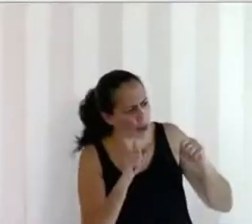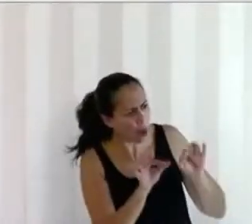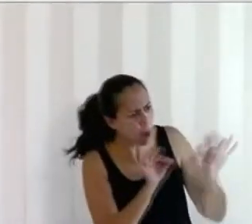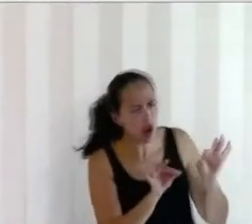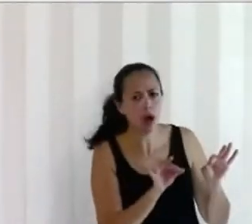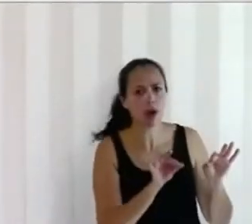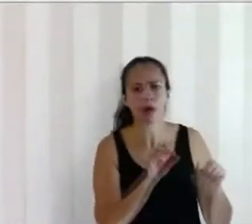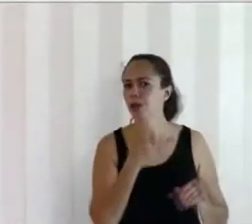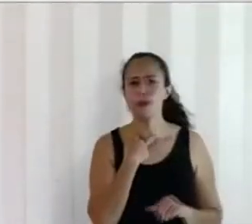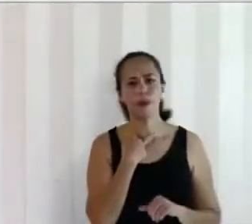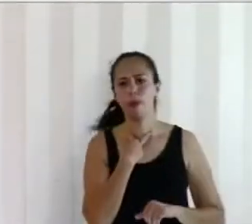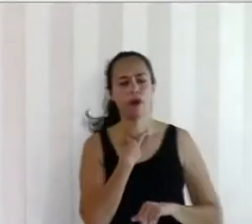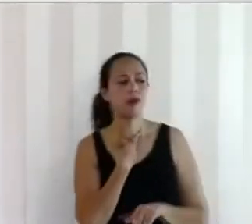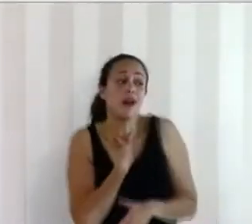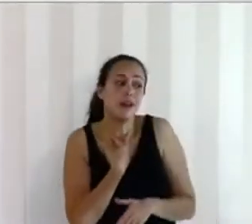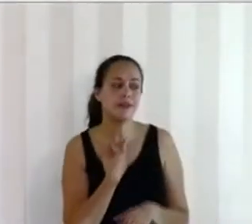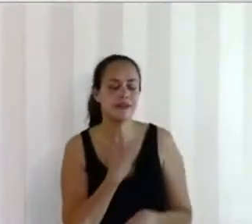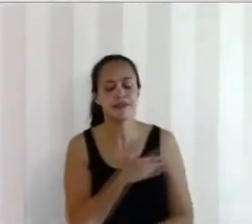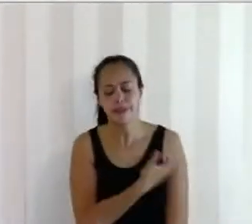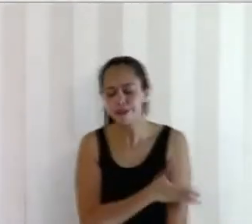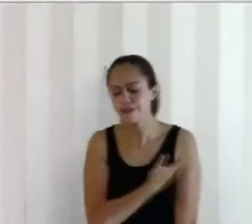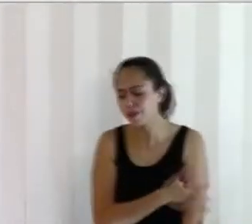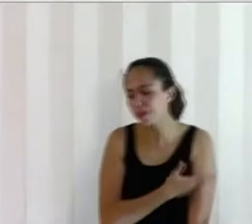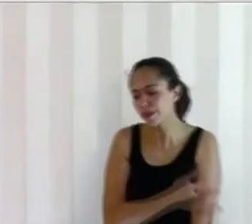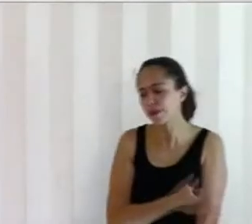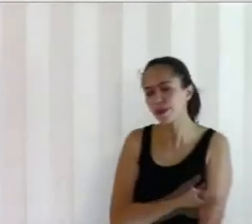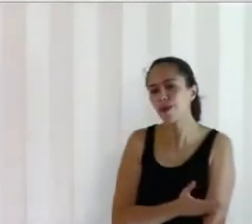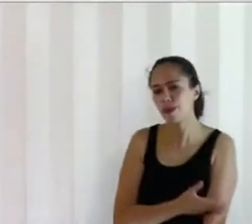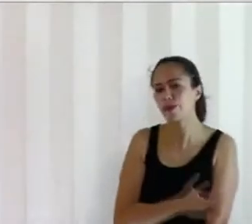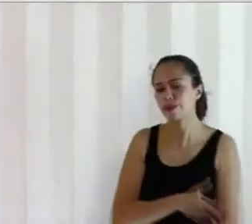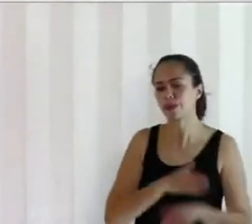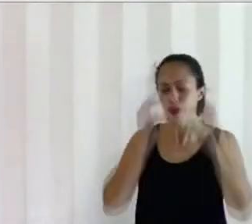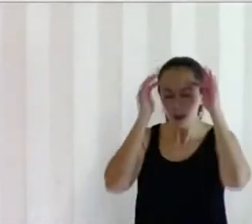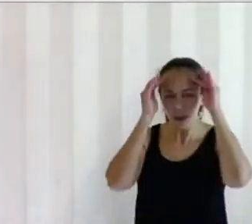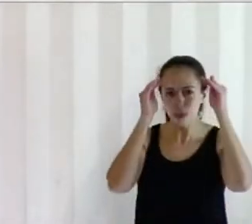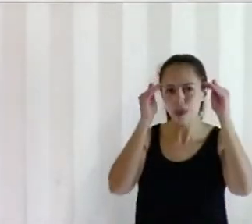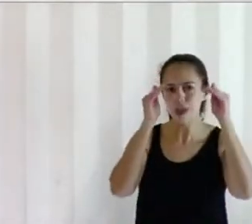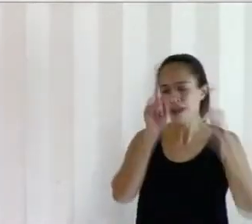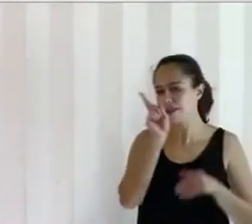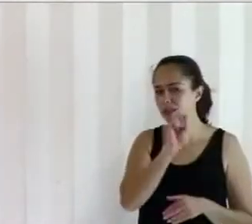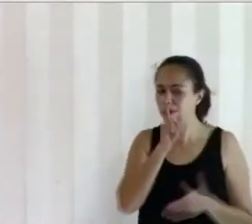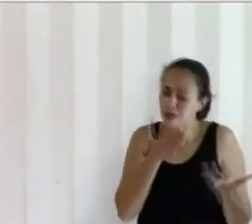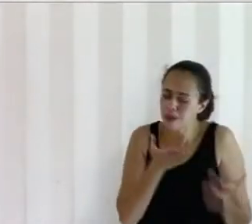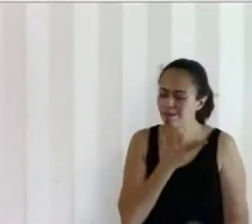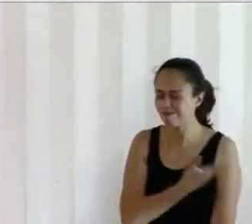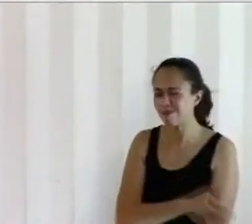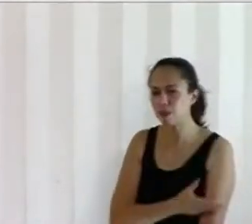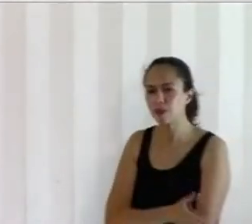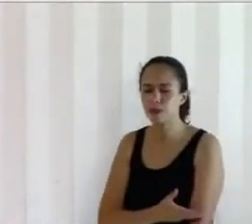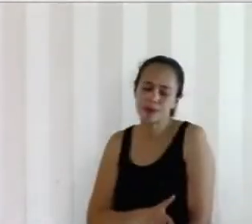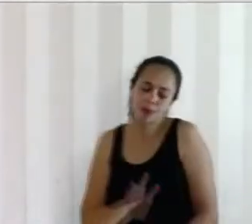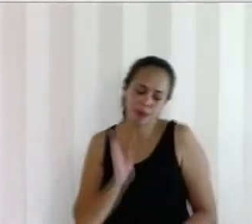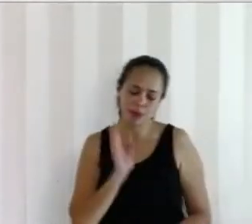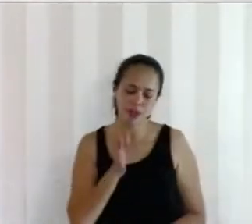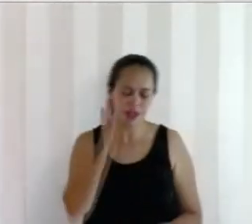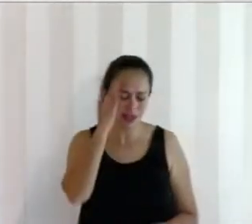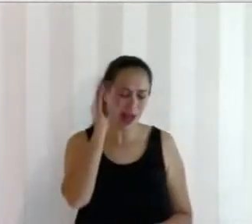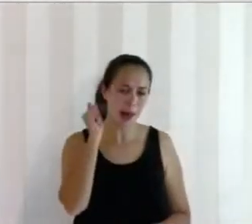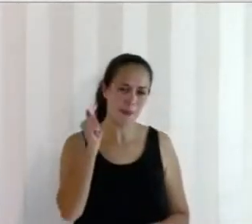Não é estranho? Um discípulo, pensa. O discípulo é aquele que o Senhor Jesus chama